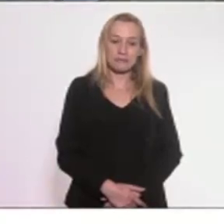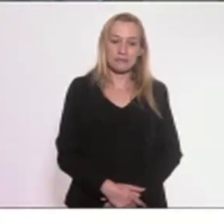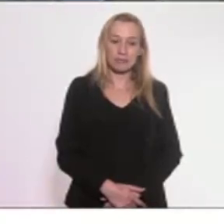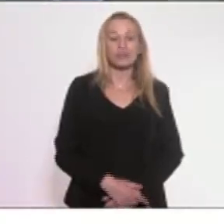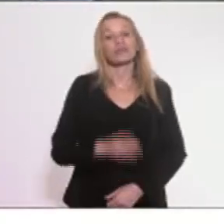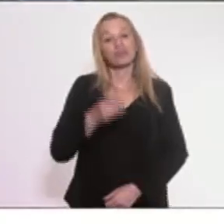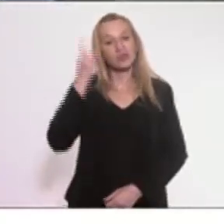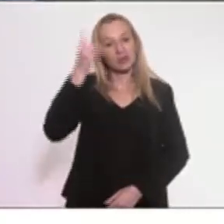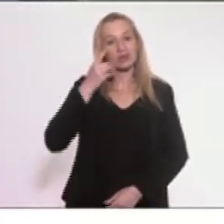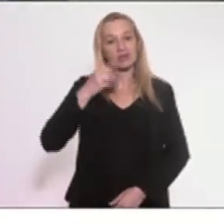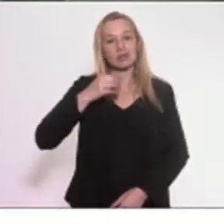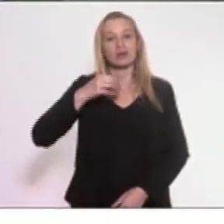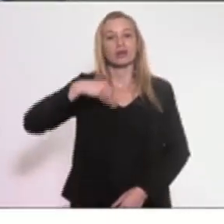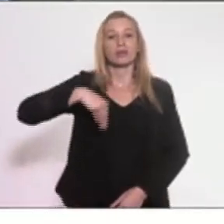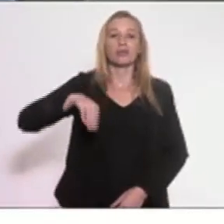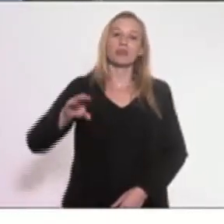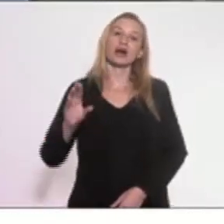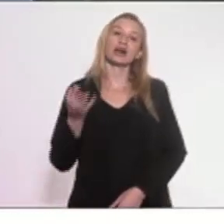Deputado Márcio Pacheco,